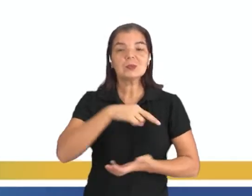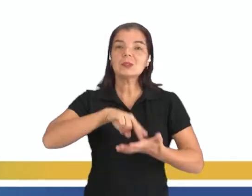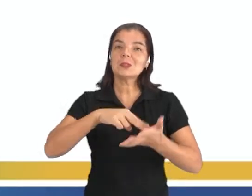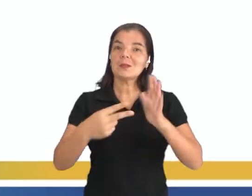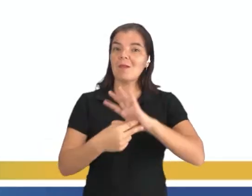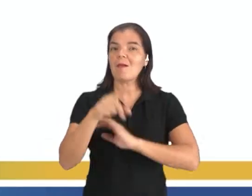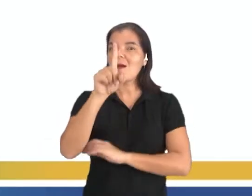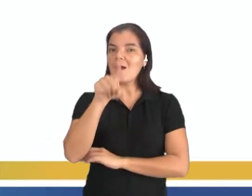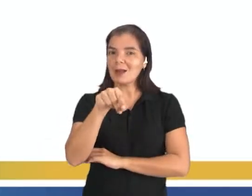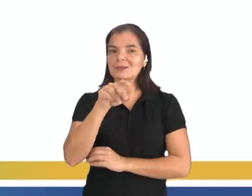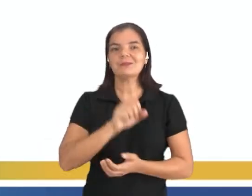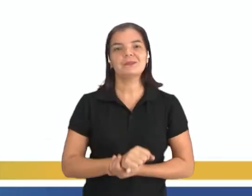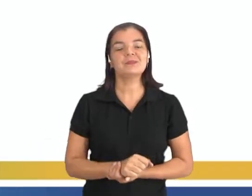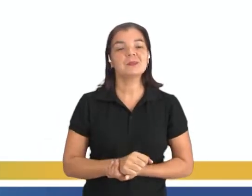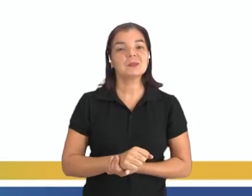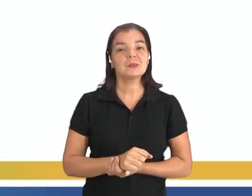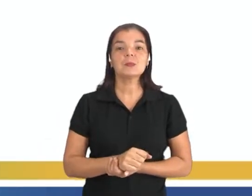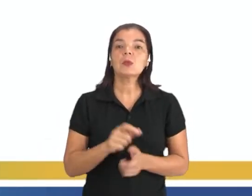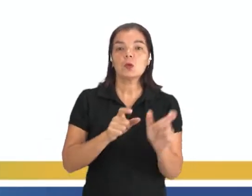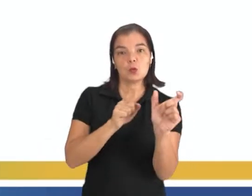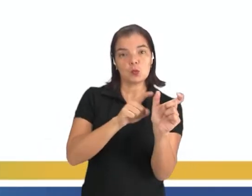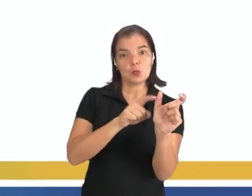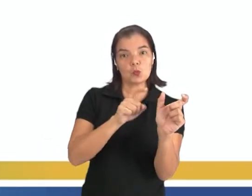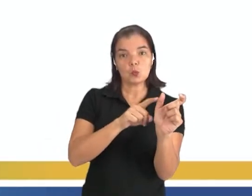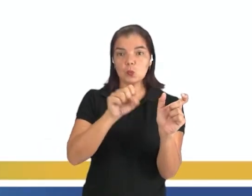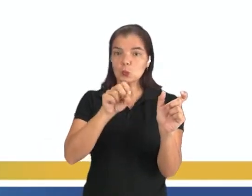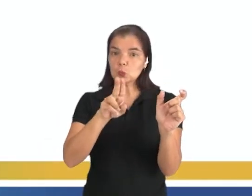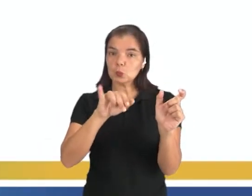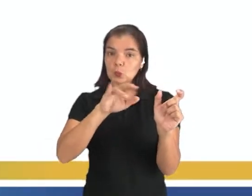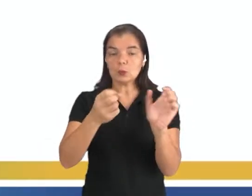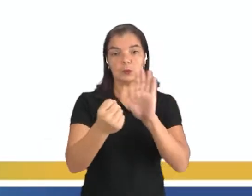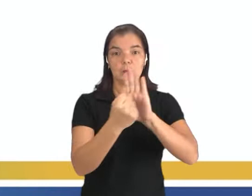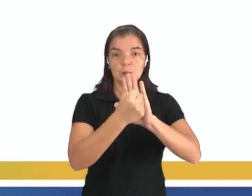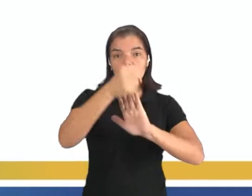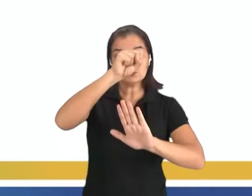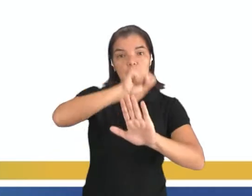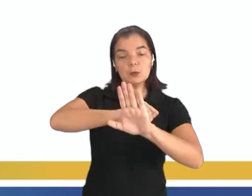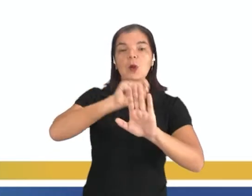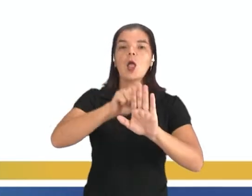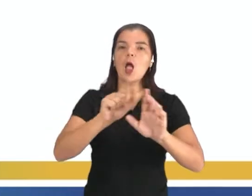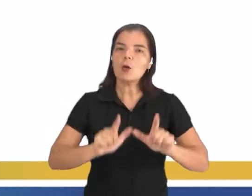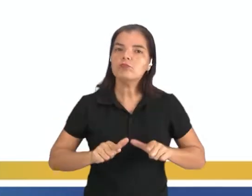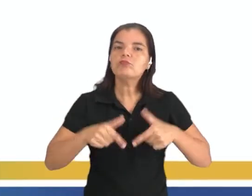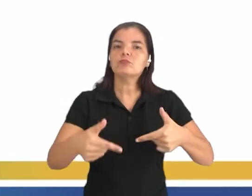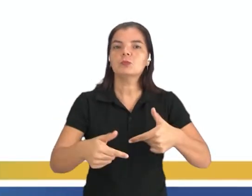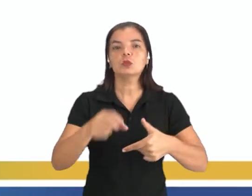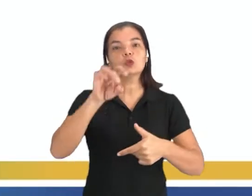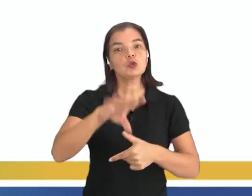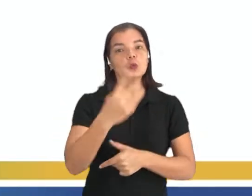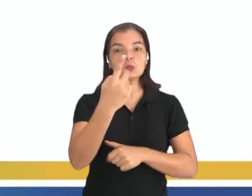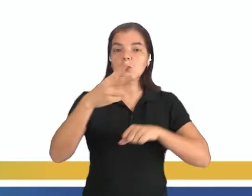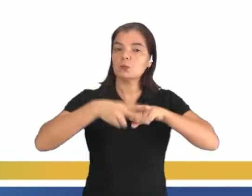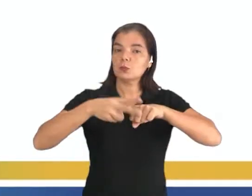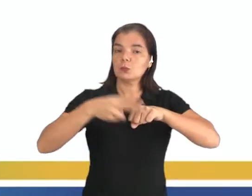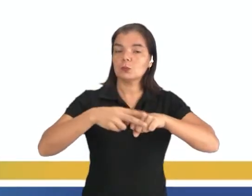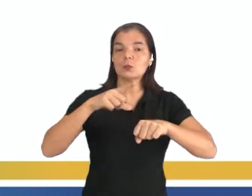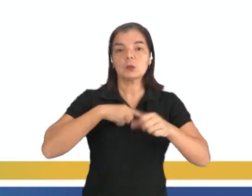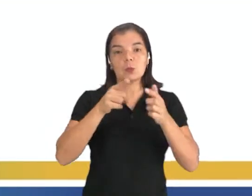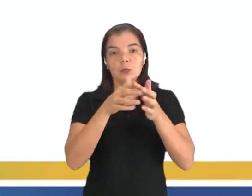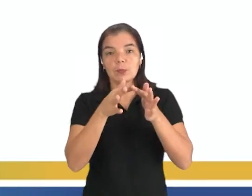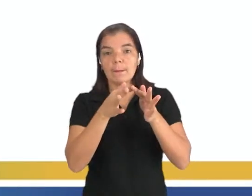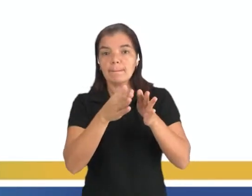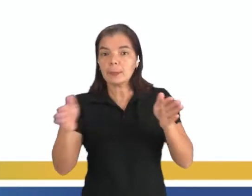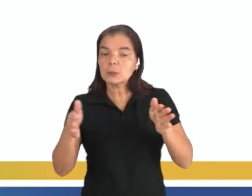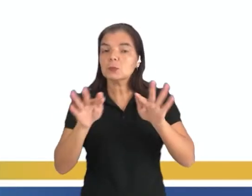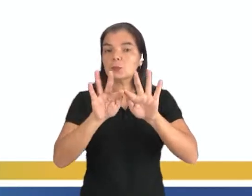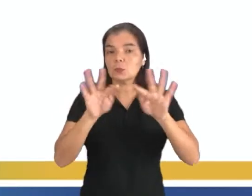forma é. O sujeito é a luta, o verbo é. Só tem um verbo. Logo, temos um período